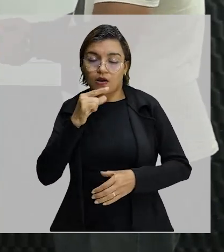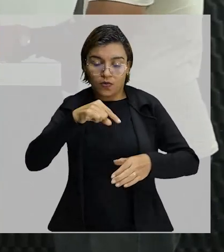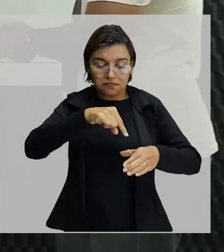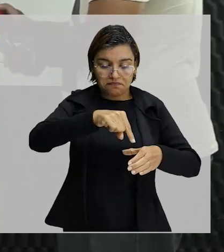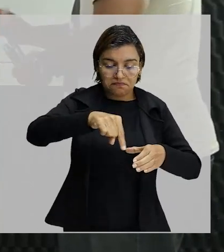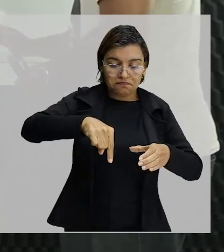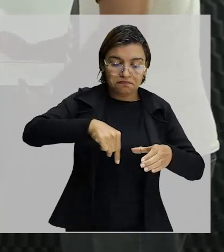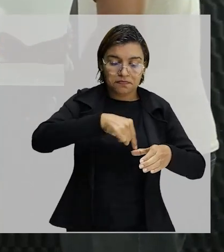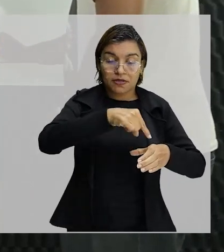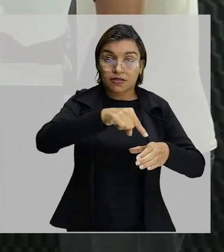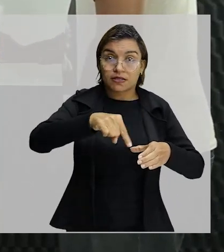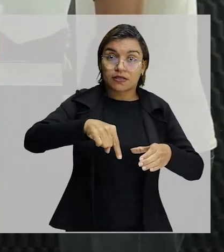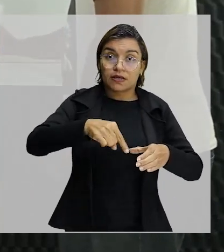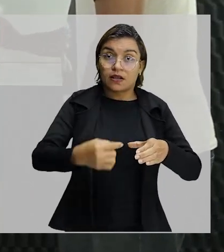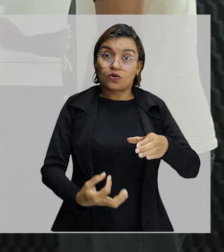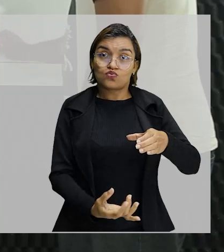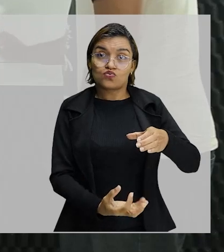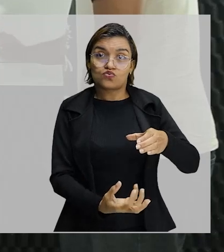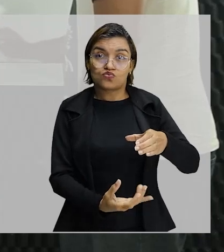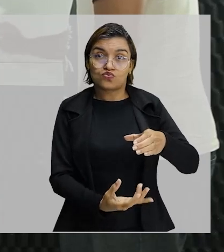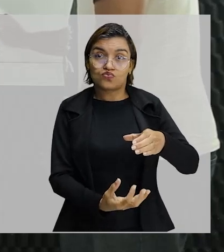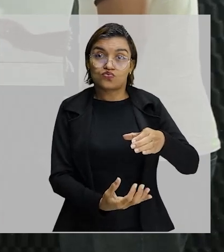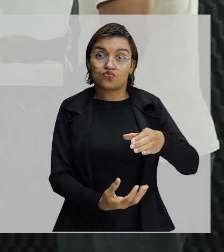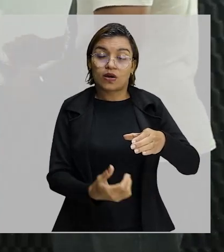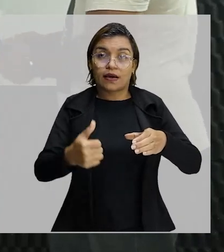panela está sendo aquecido,